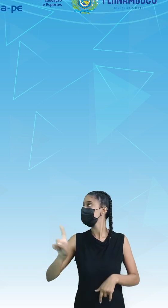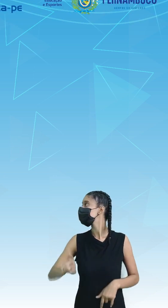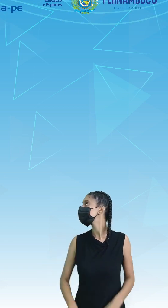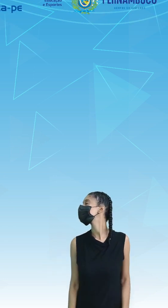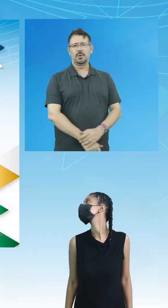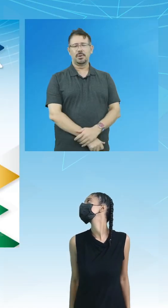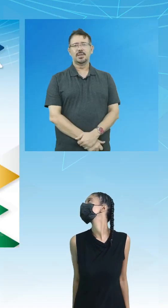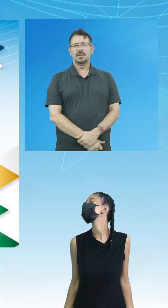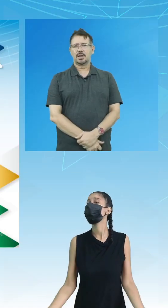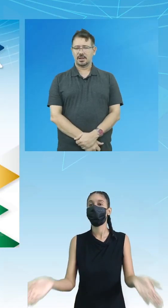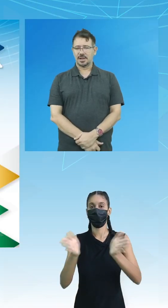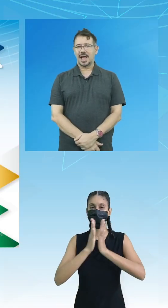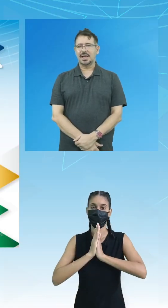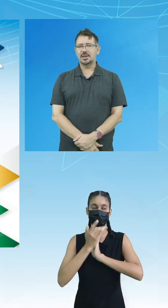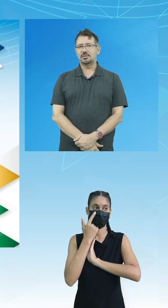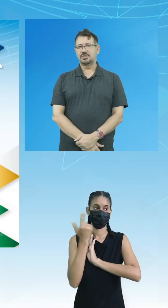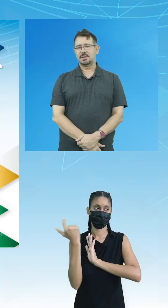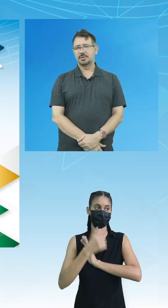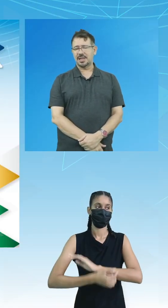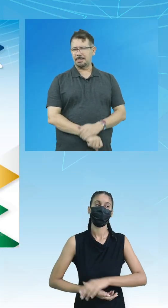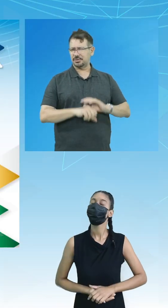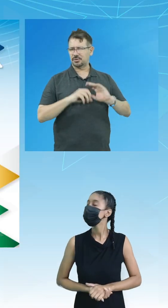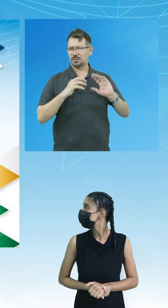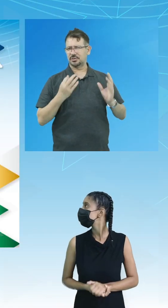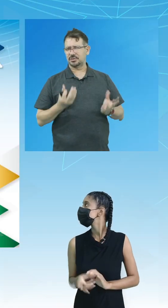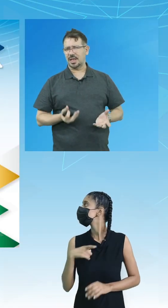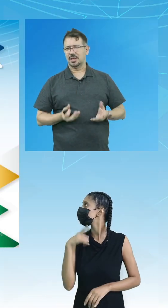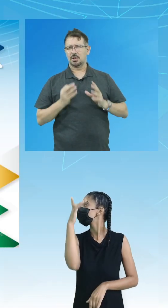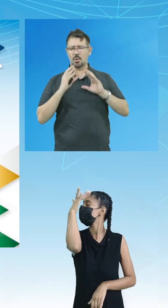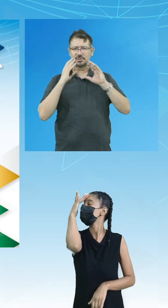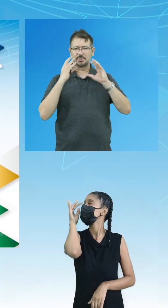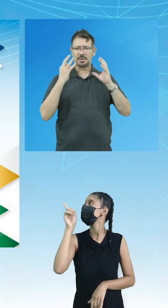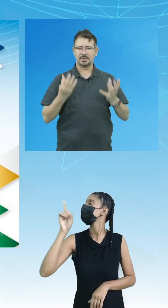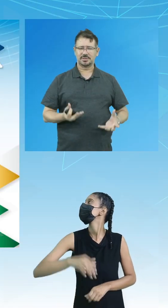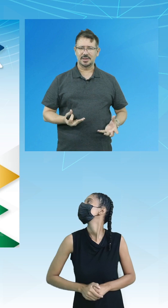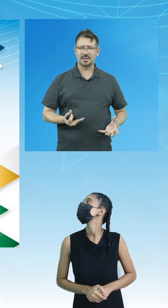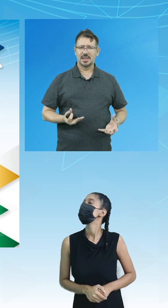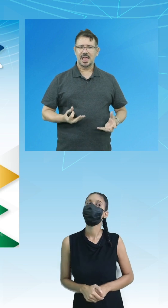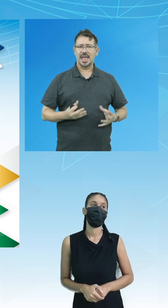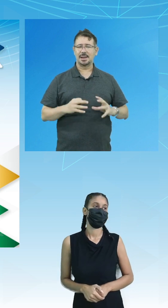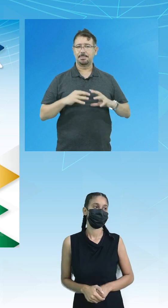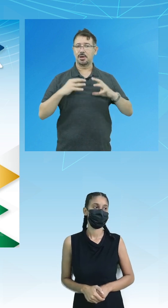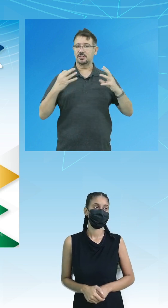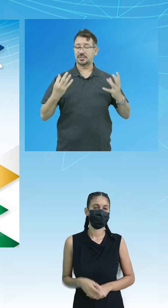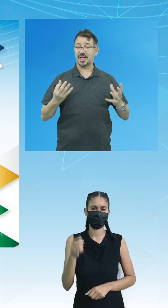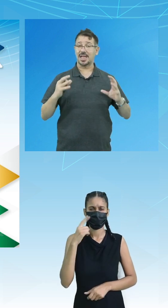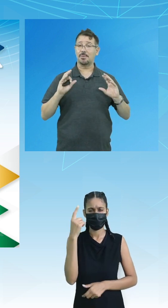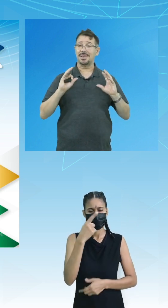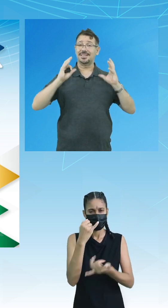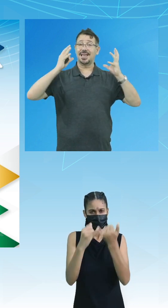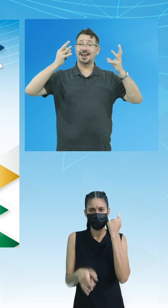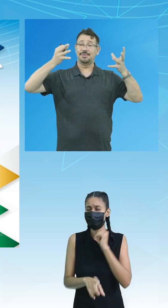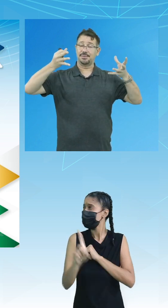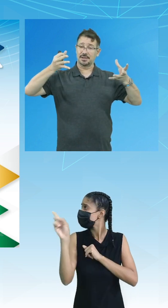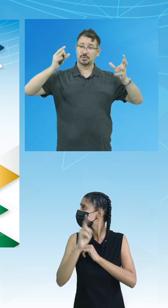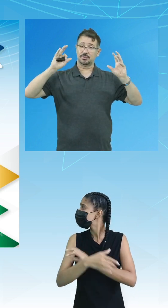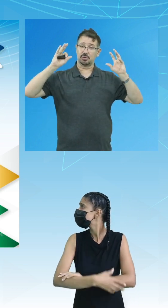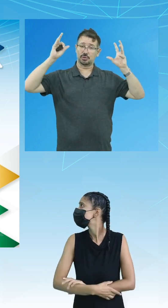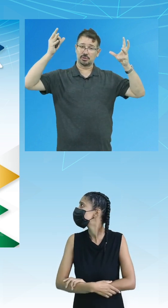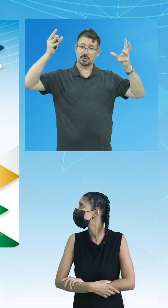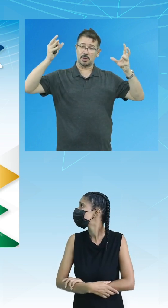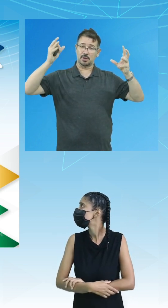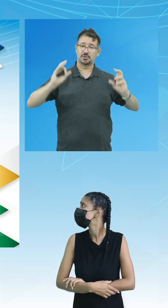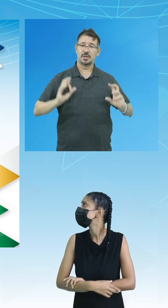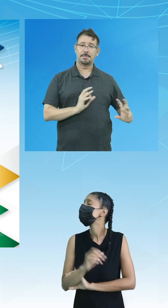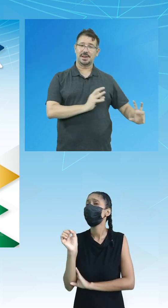certo? Por favor. Aqui nós temos a pessoa está com as mãos assim, ela pode estar realmente elevando o seu